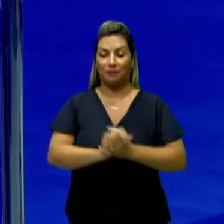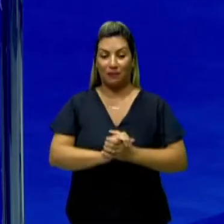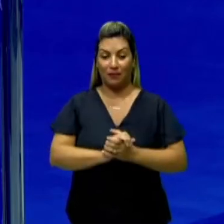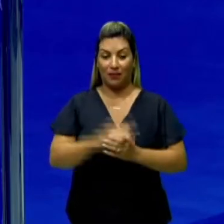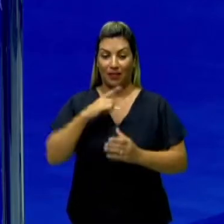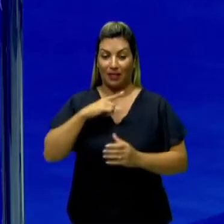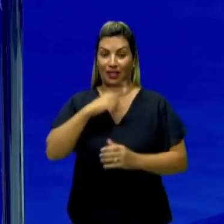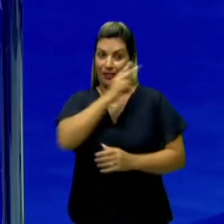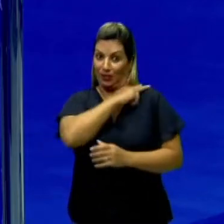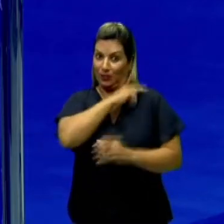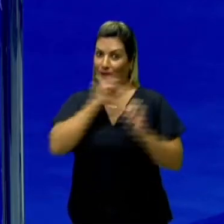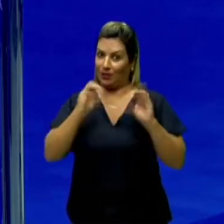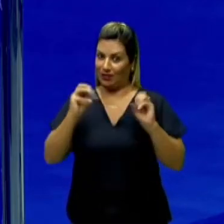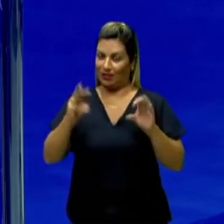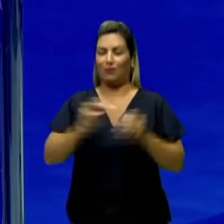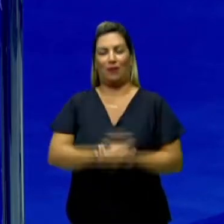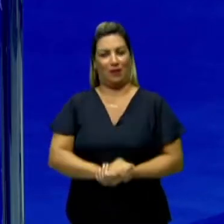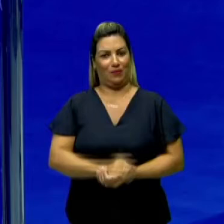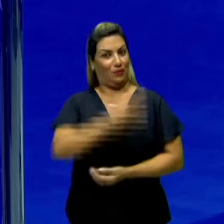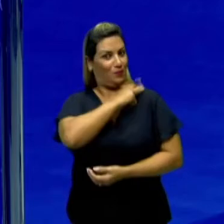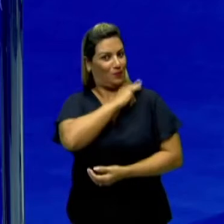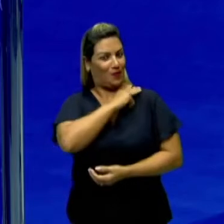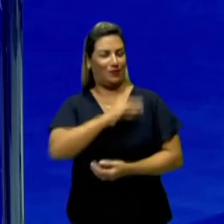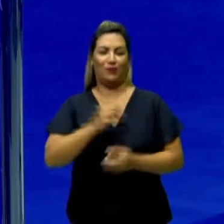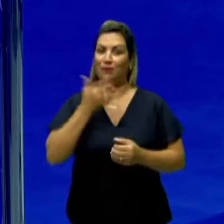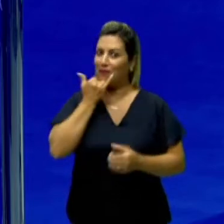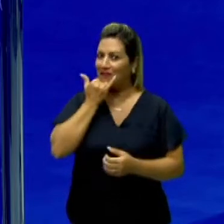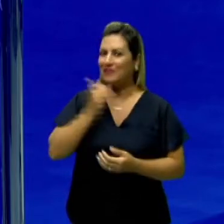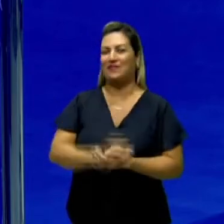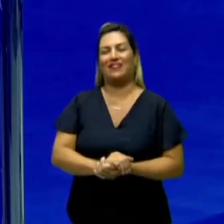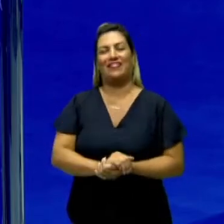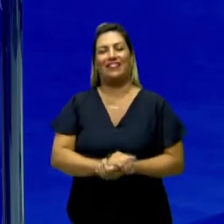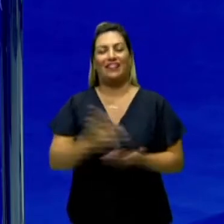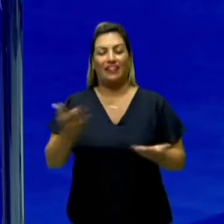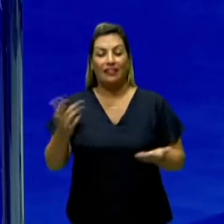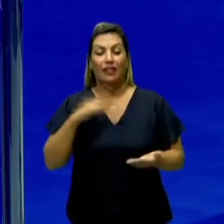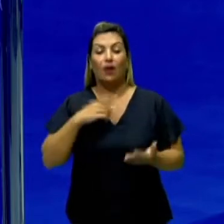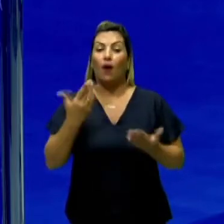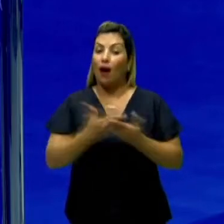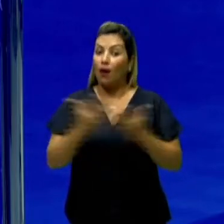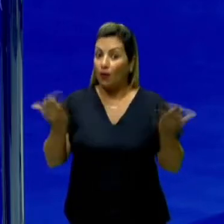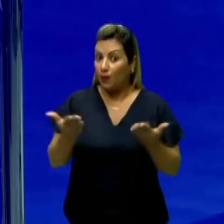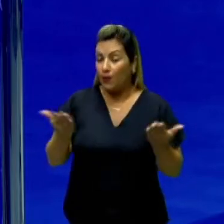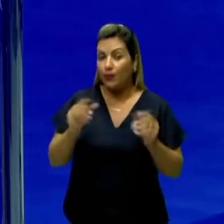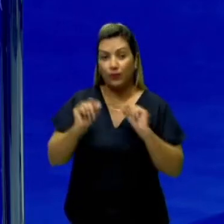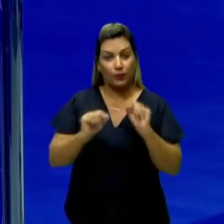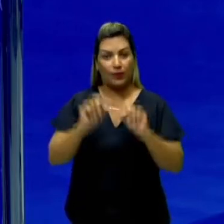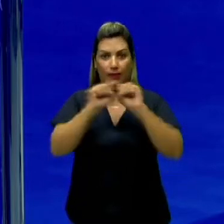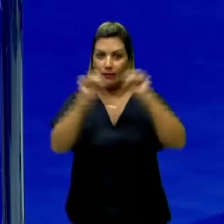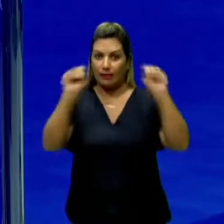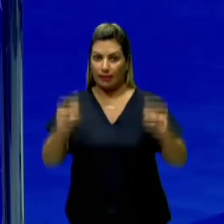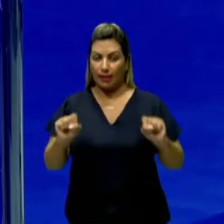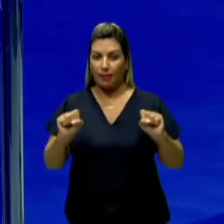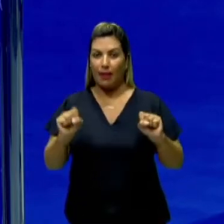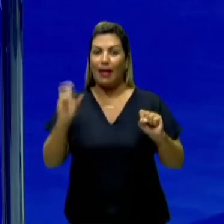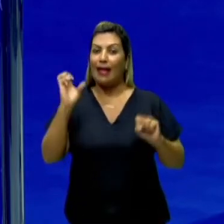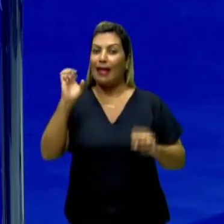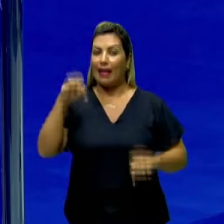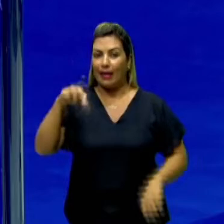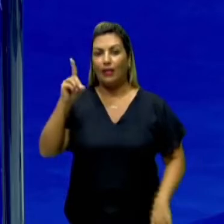da série do ensino médio, da segunda série do ensino médio, perdão. Vamos lá, nossa aula de hoje é sobre sistema